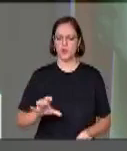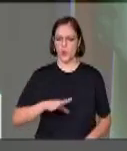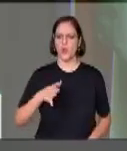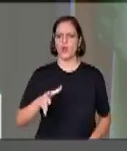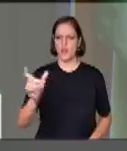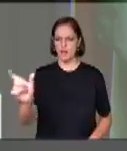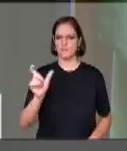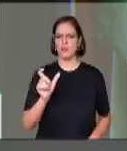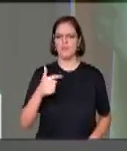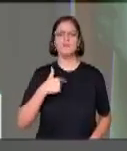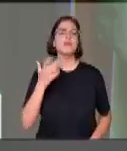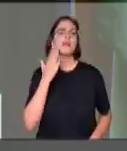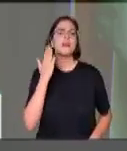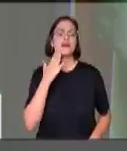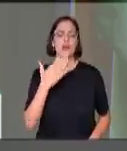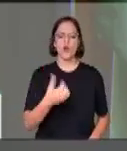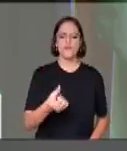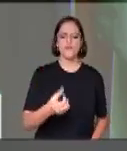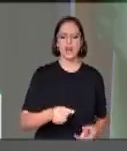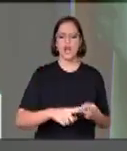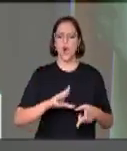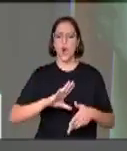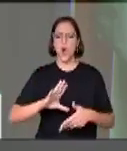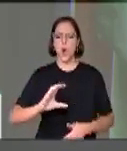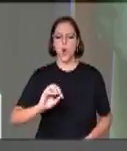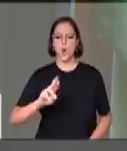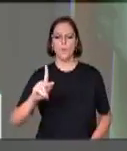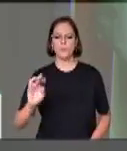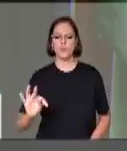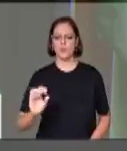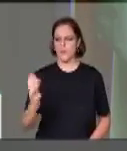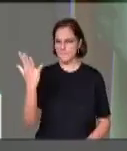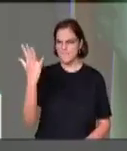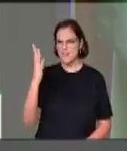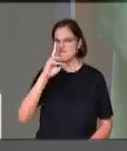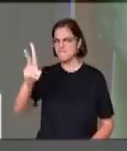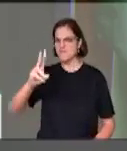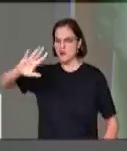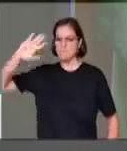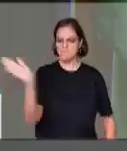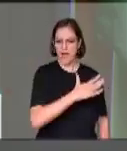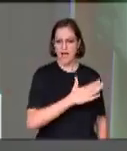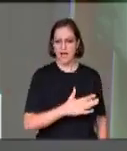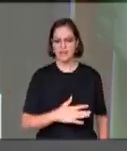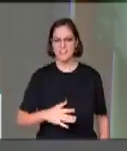vagabundo, corrupto e covarde, para você saber o peso da minha mão na sua lata, cabra safado.